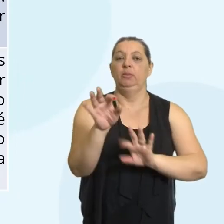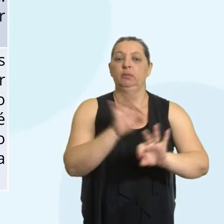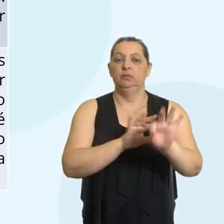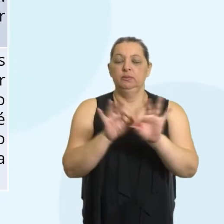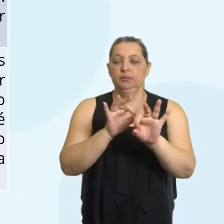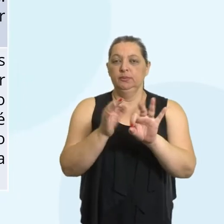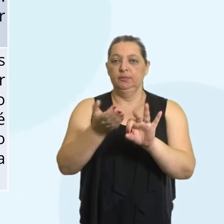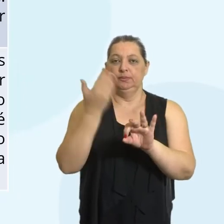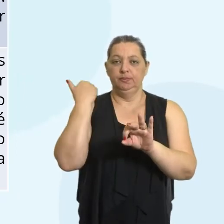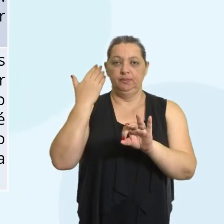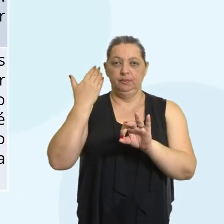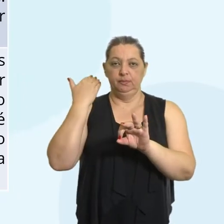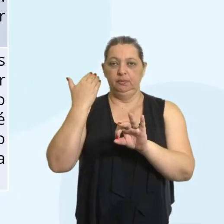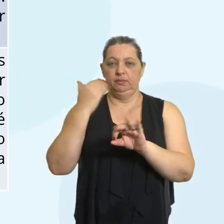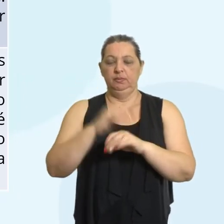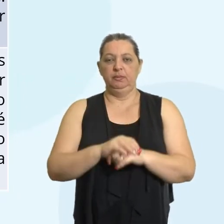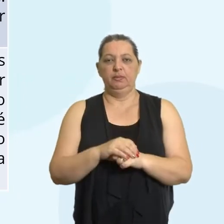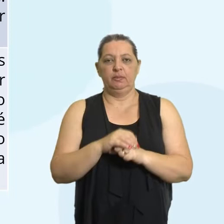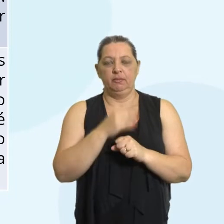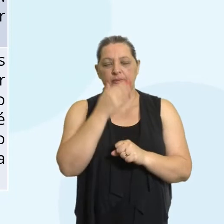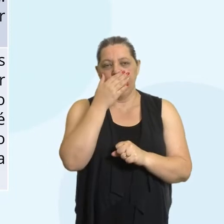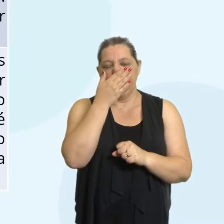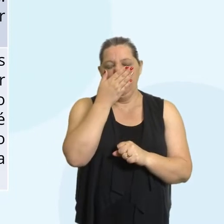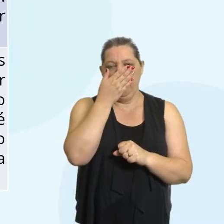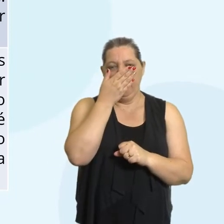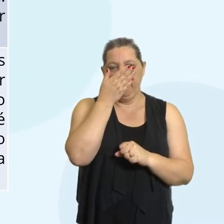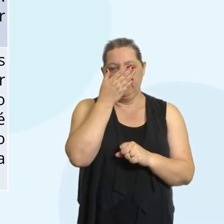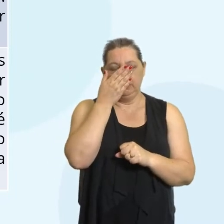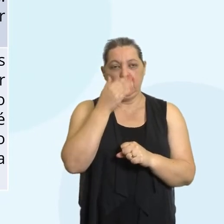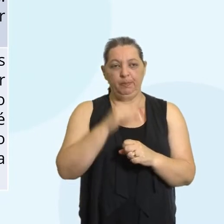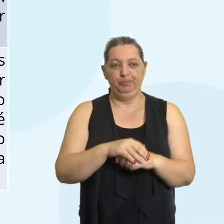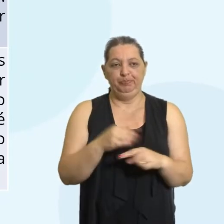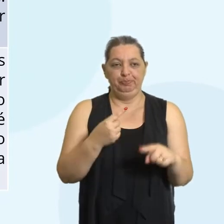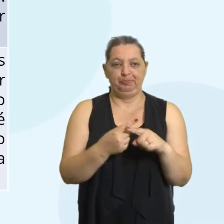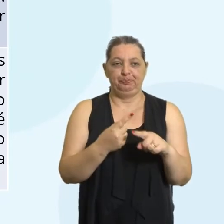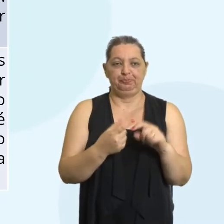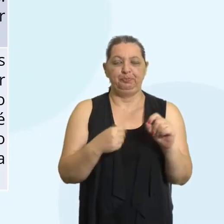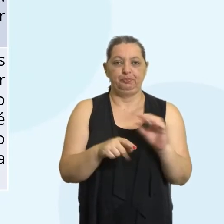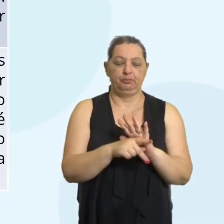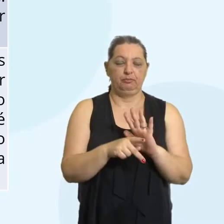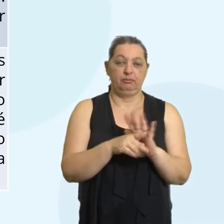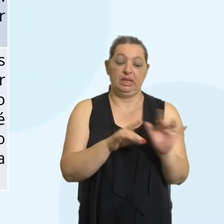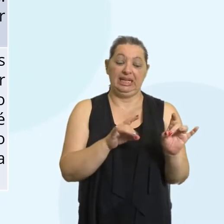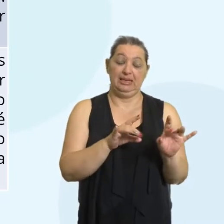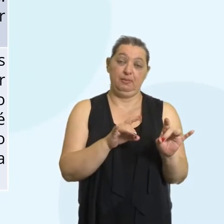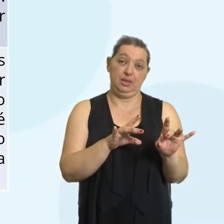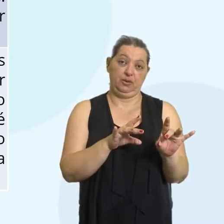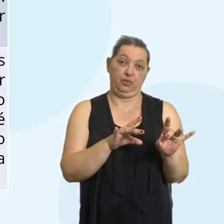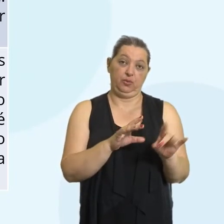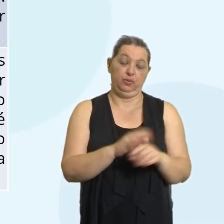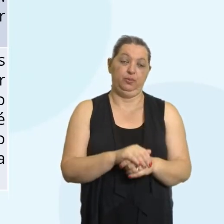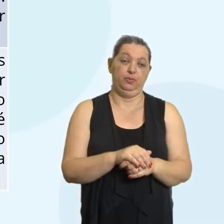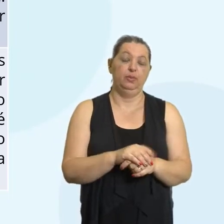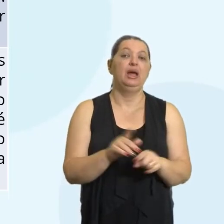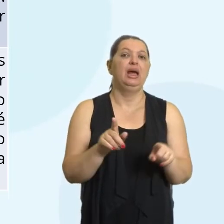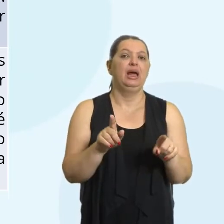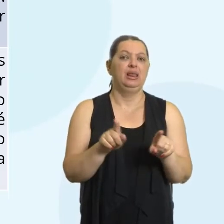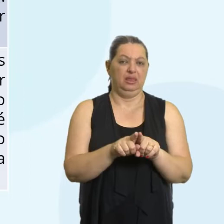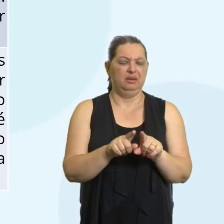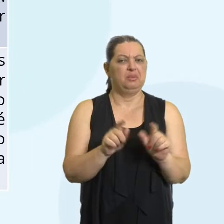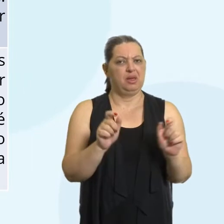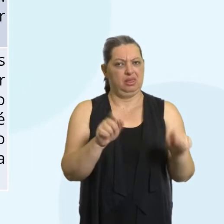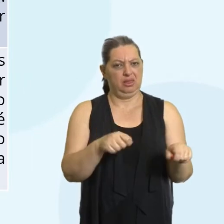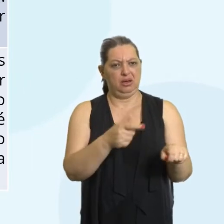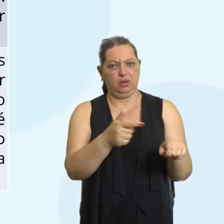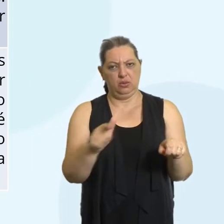é importante dá para pensar no Professor ver medir essa aula e mais específico mas também dá para os outros